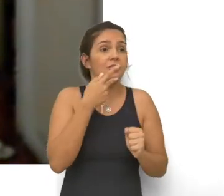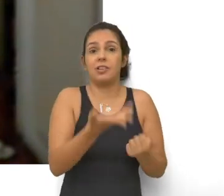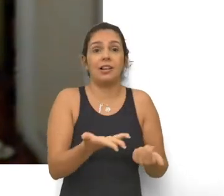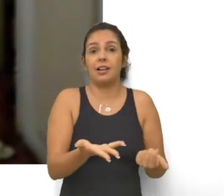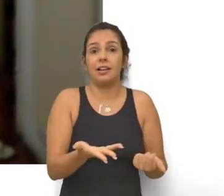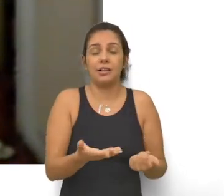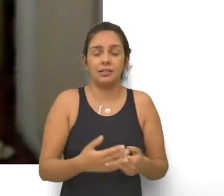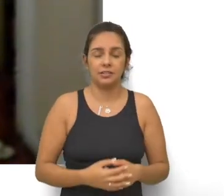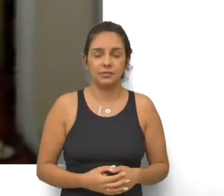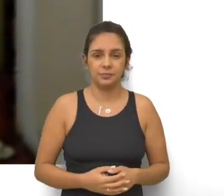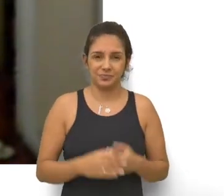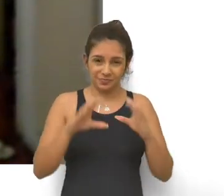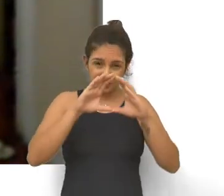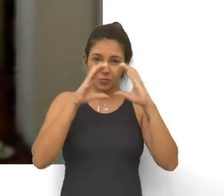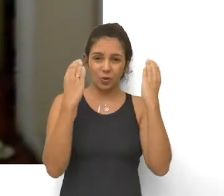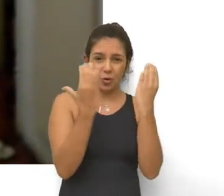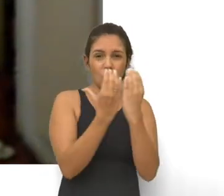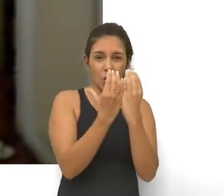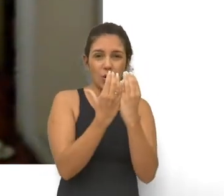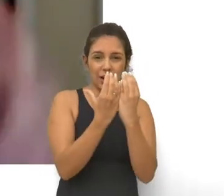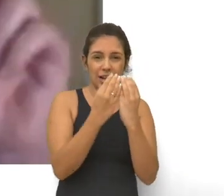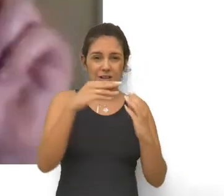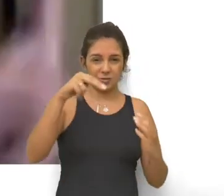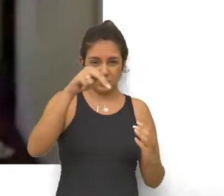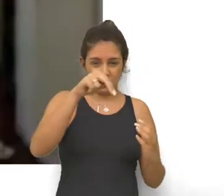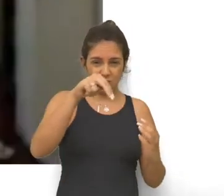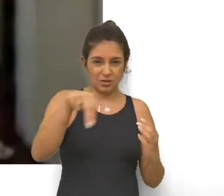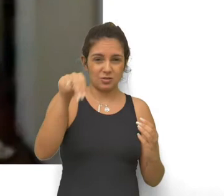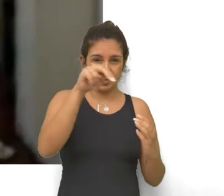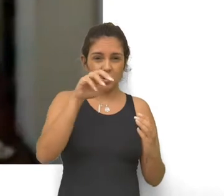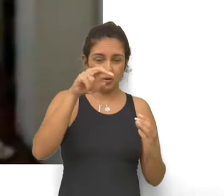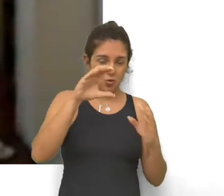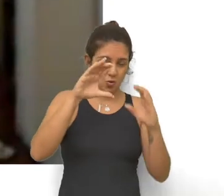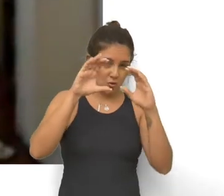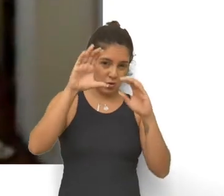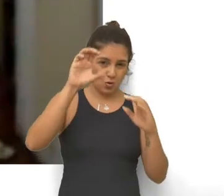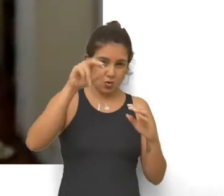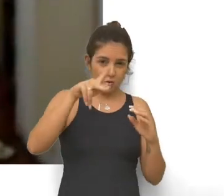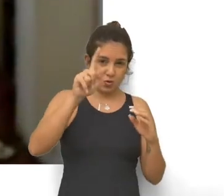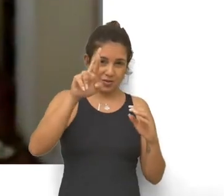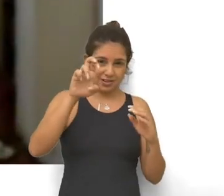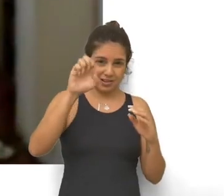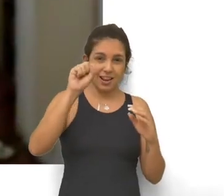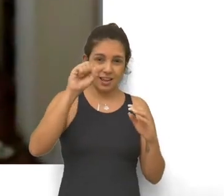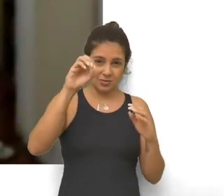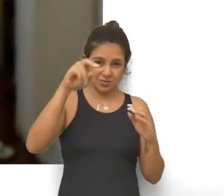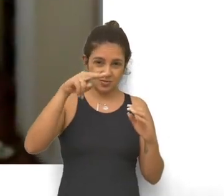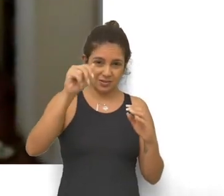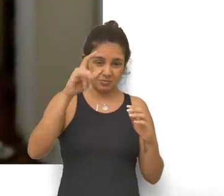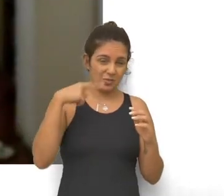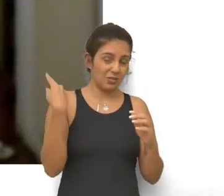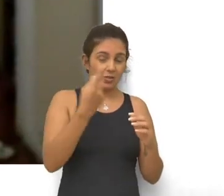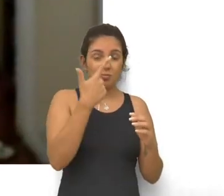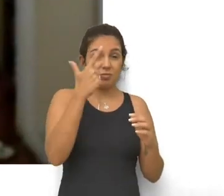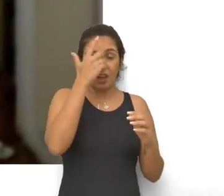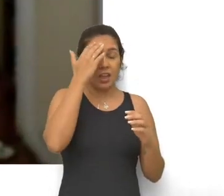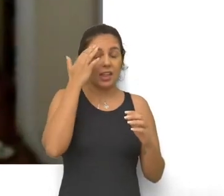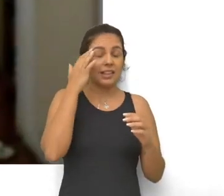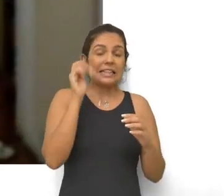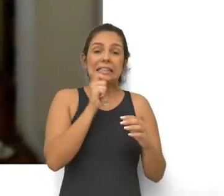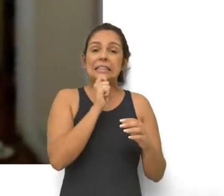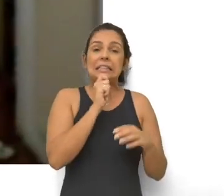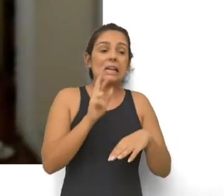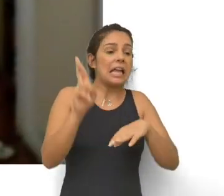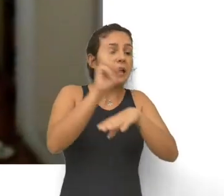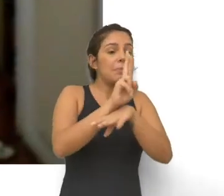também do Congresso Nacional, e agora, então, com esse centrão comprado com cargos, quer dizer, nós estamos ao Deus dará, porque o